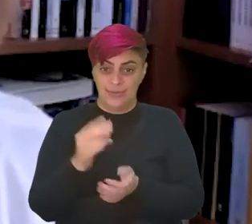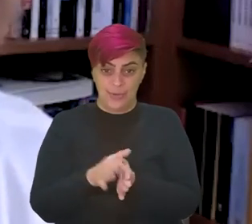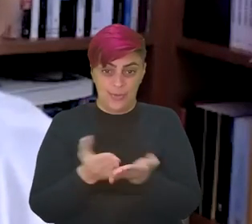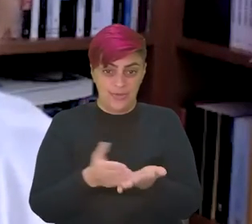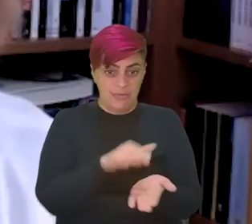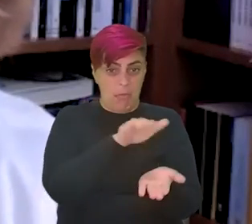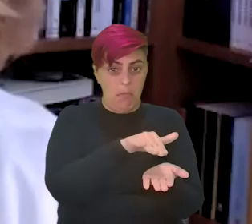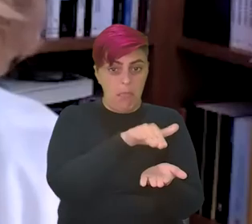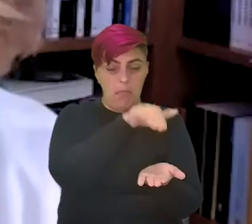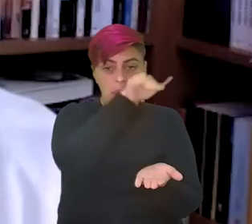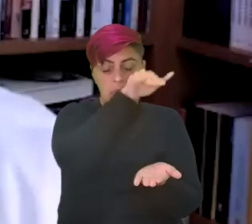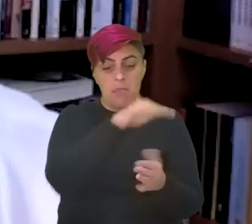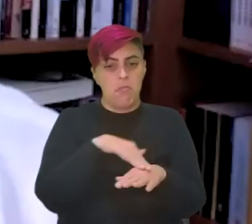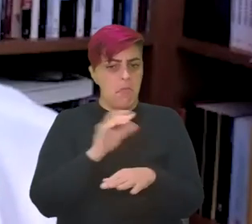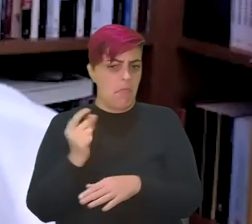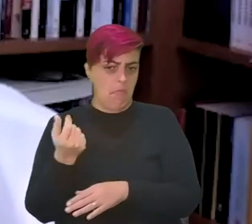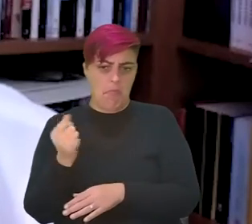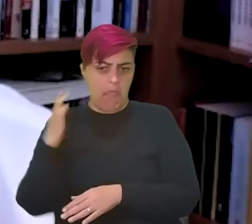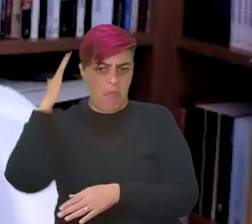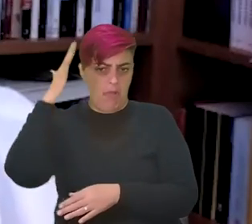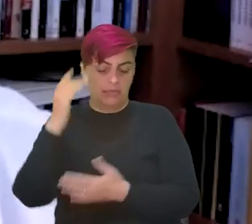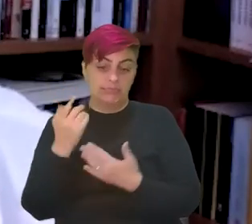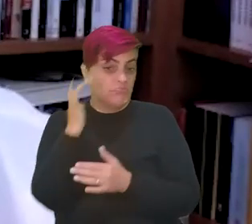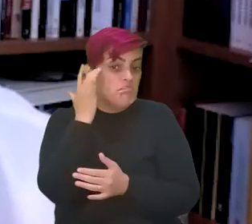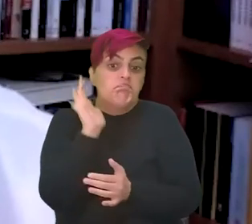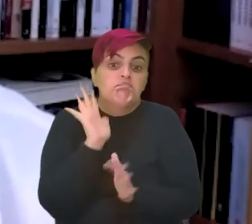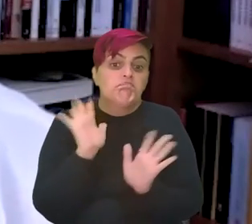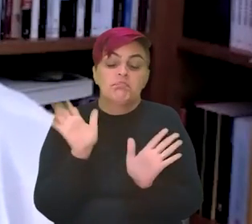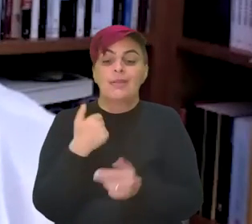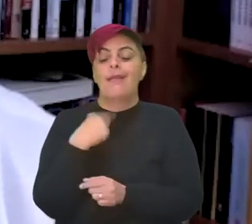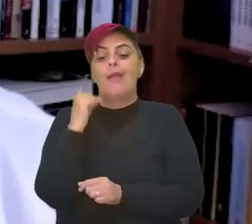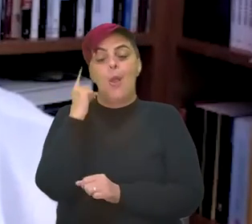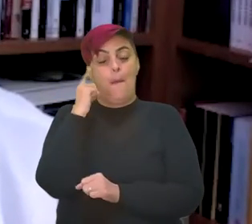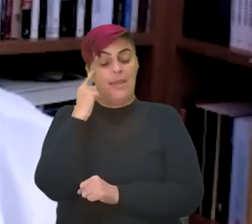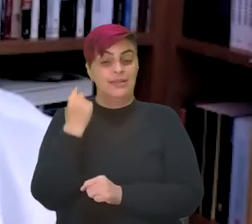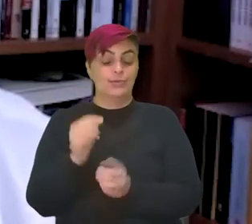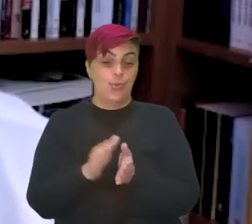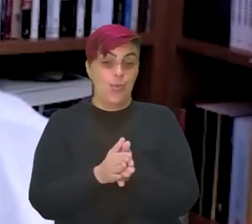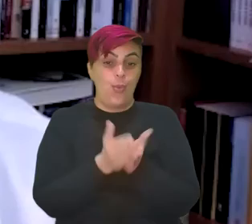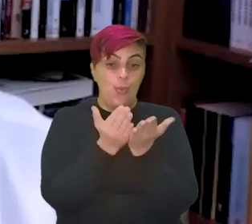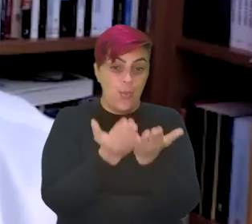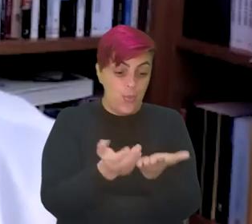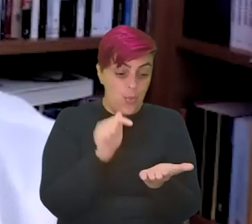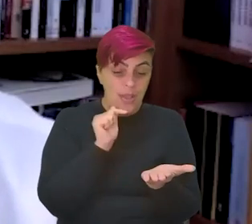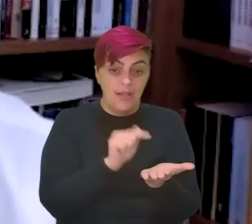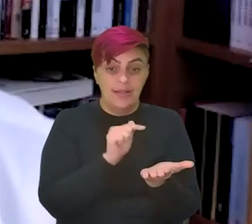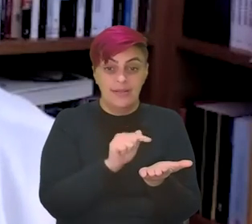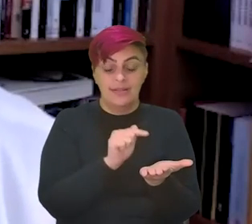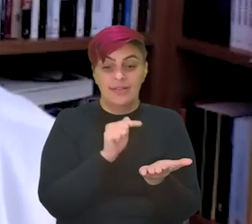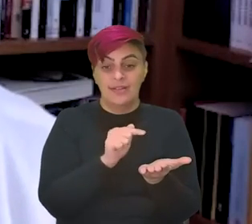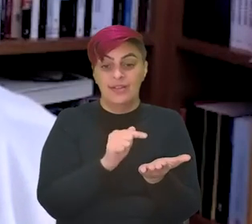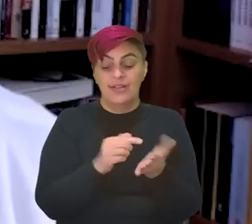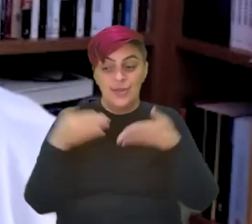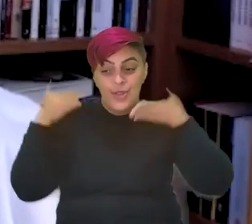Dois volumes é mais caro? Não sei. Eu penso, e foi um livro